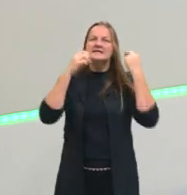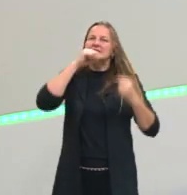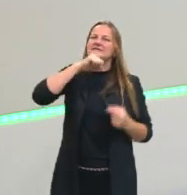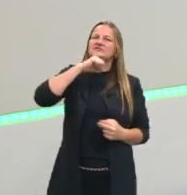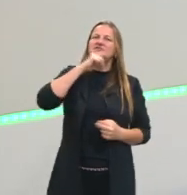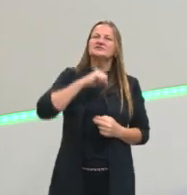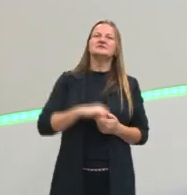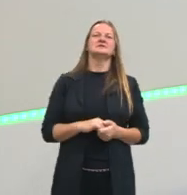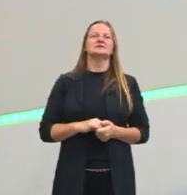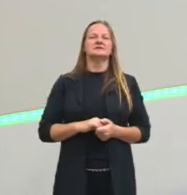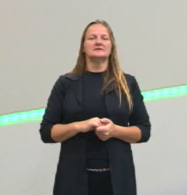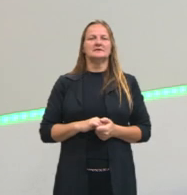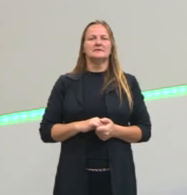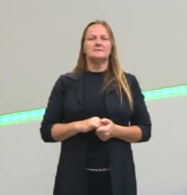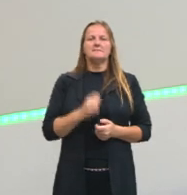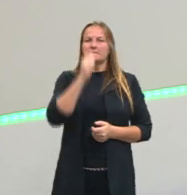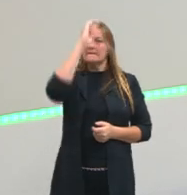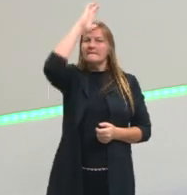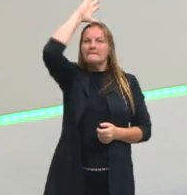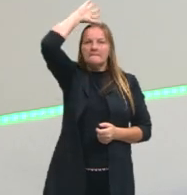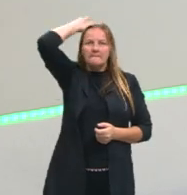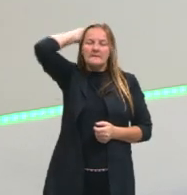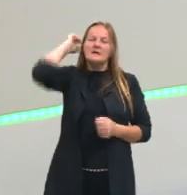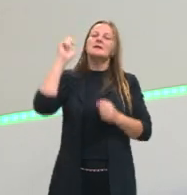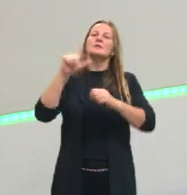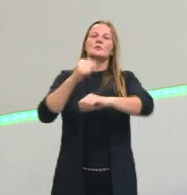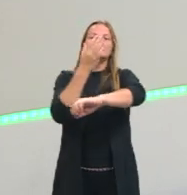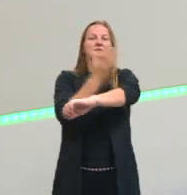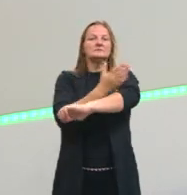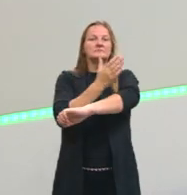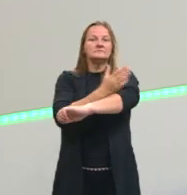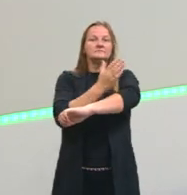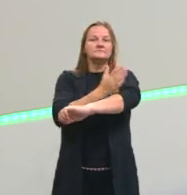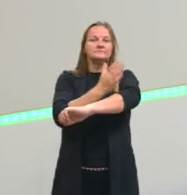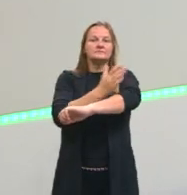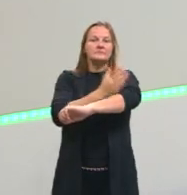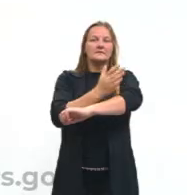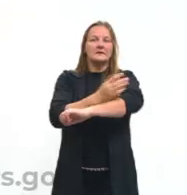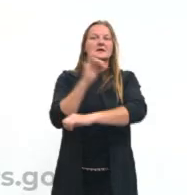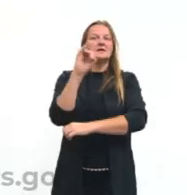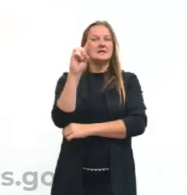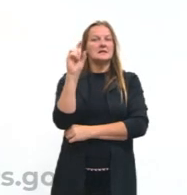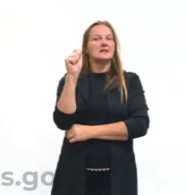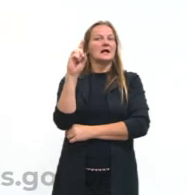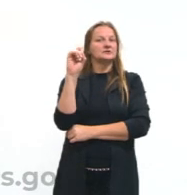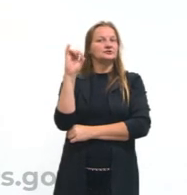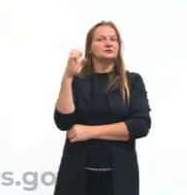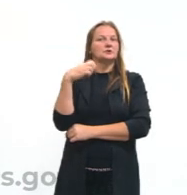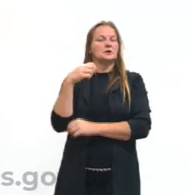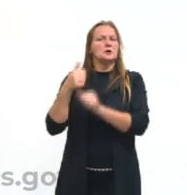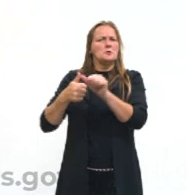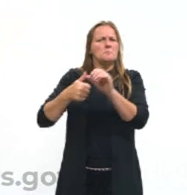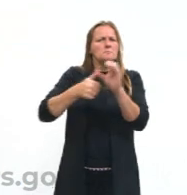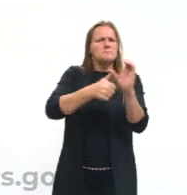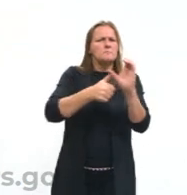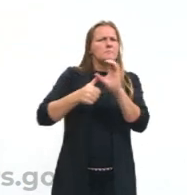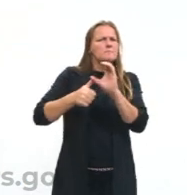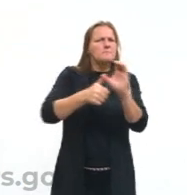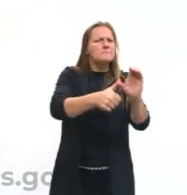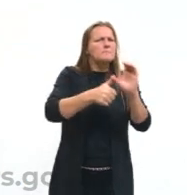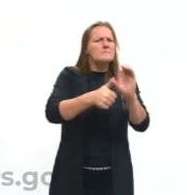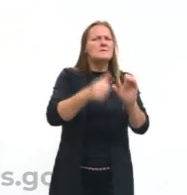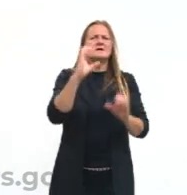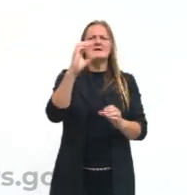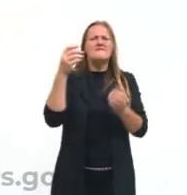grego um pouco além do período Romano depois vem a Idade Média a idade média muito focada no cristianismo sempre que alguém